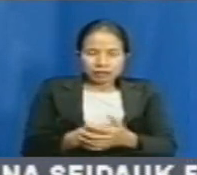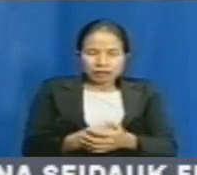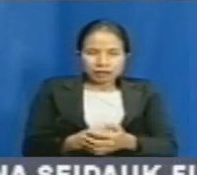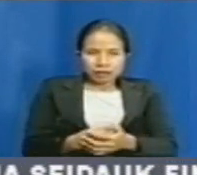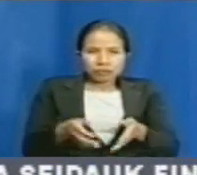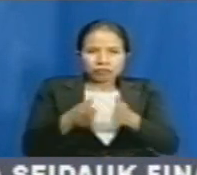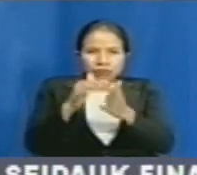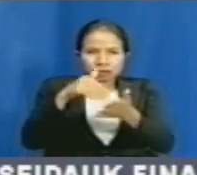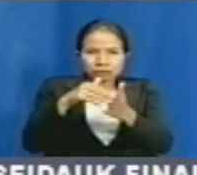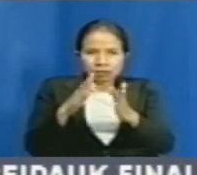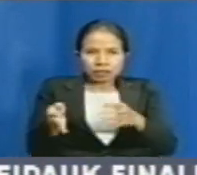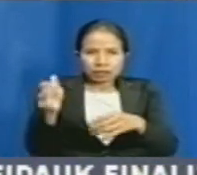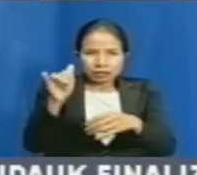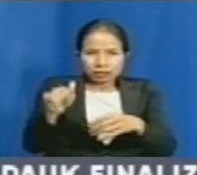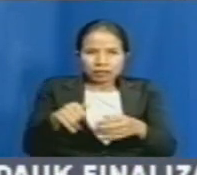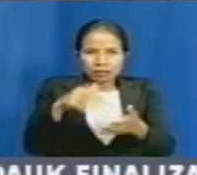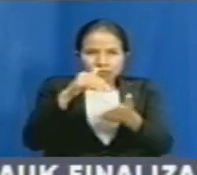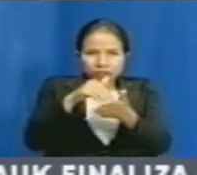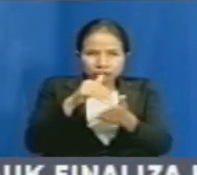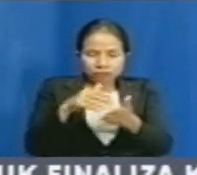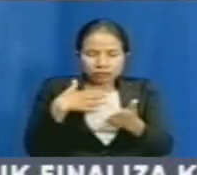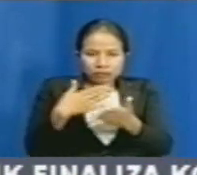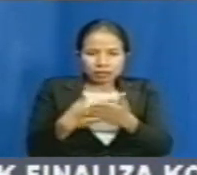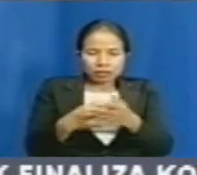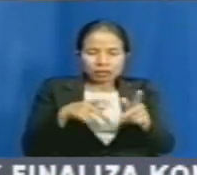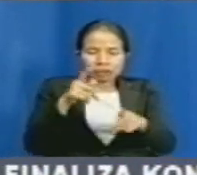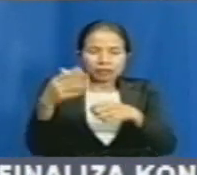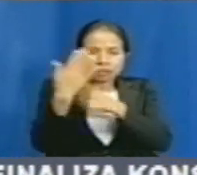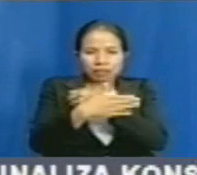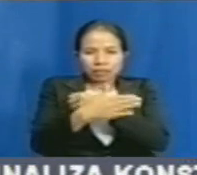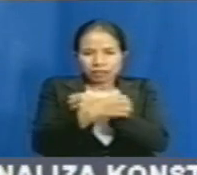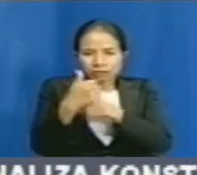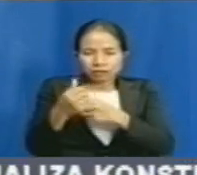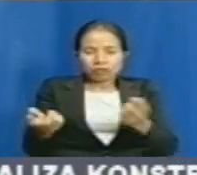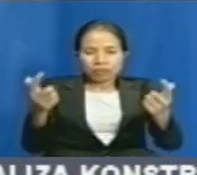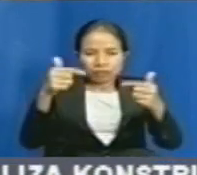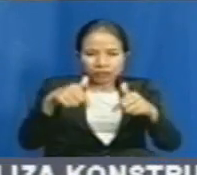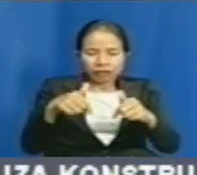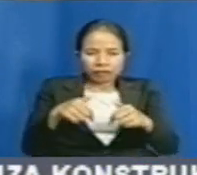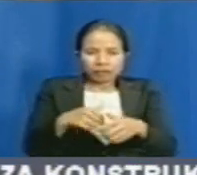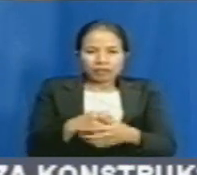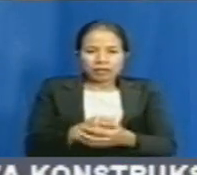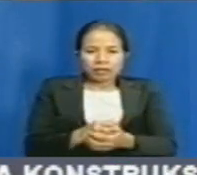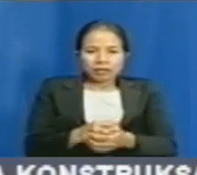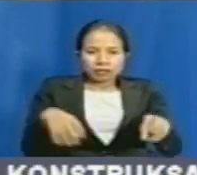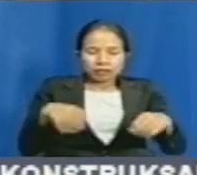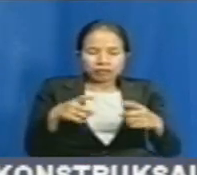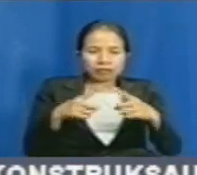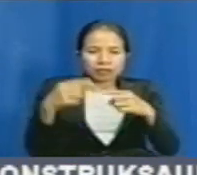husu estudante Bolseiro Sira atau estuda didiak ia emania nasaun ho di fila mai kontribui ba nasaun